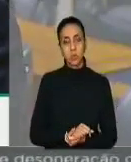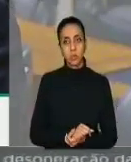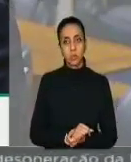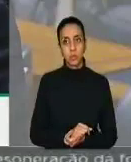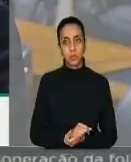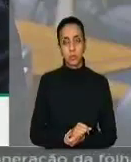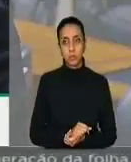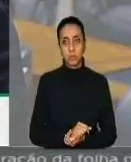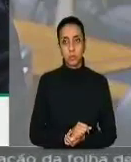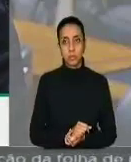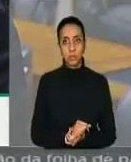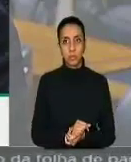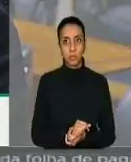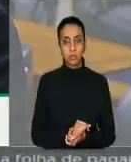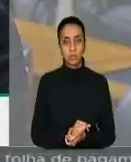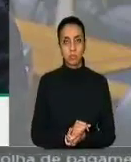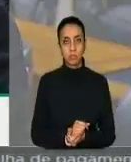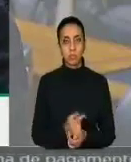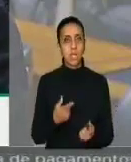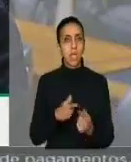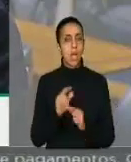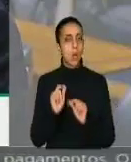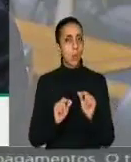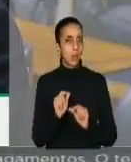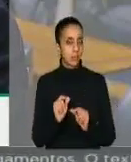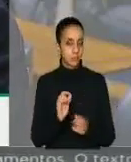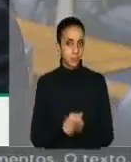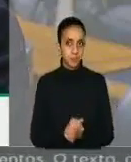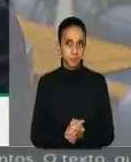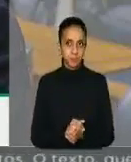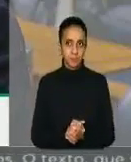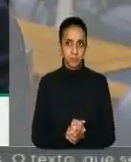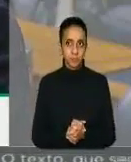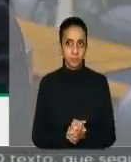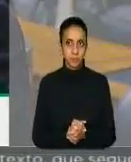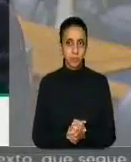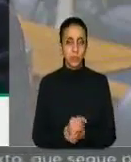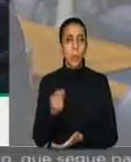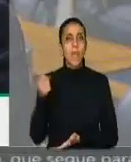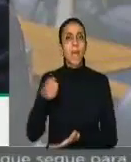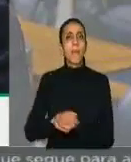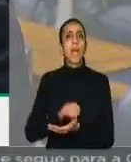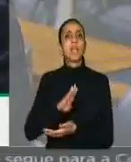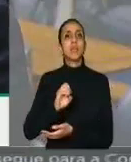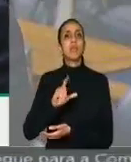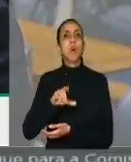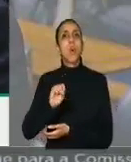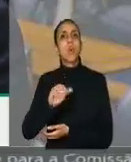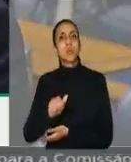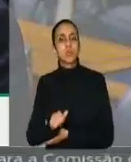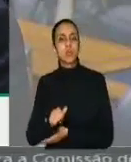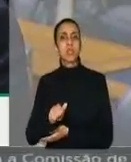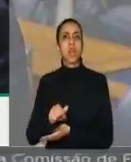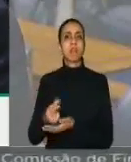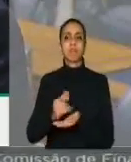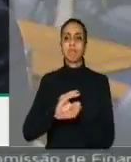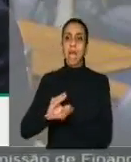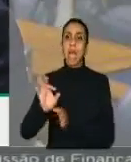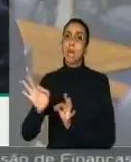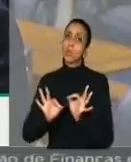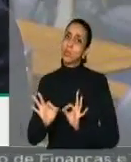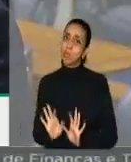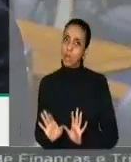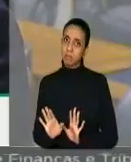que tenha uma programação no reajuste das bolsas de iniciação científica,